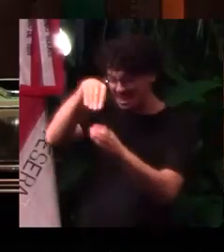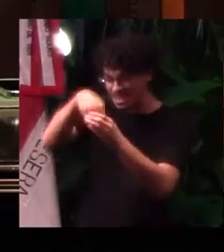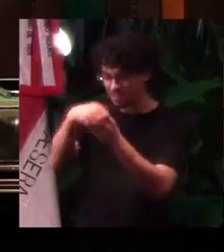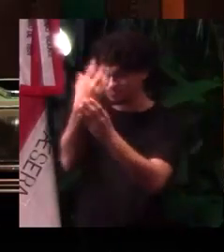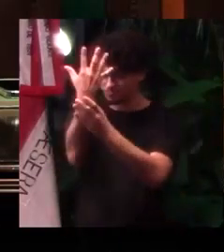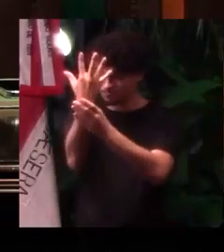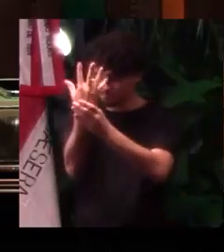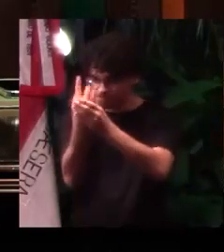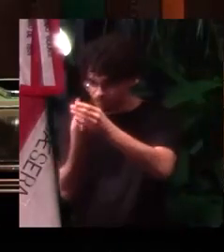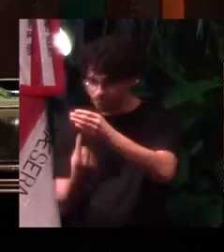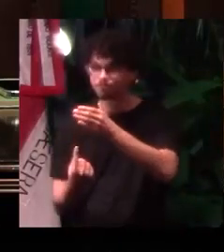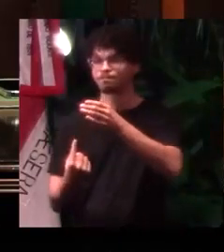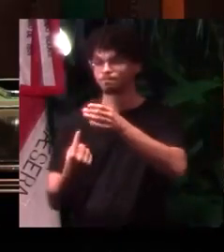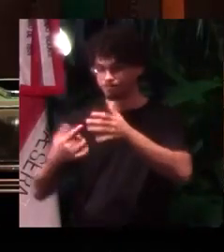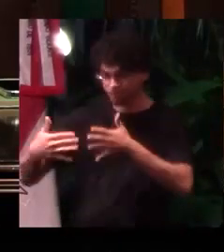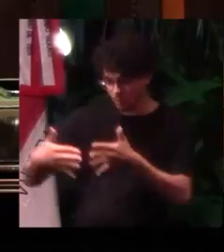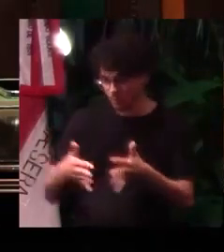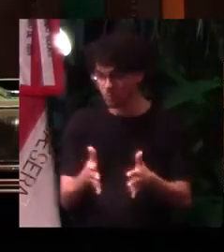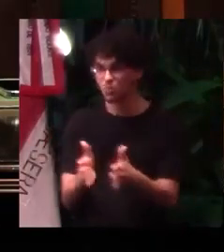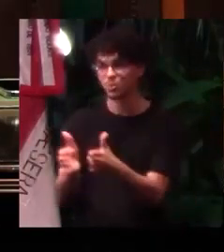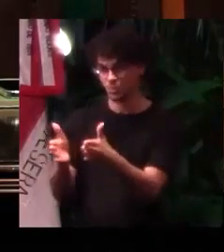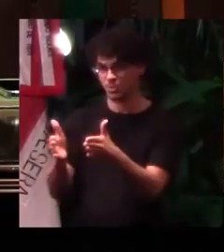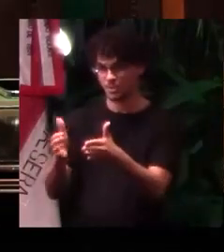né, esse pai.